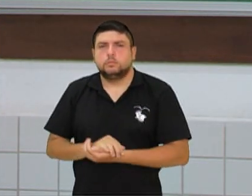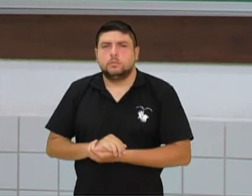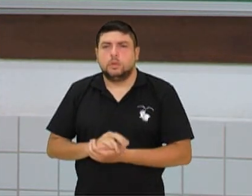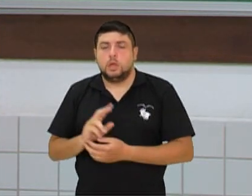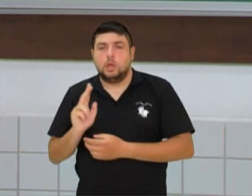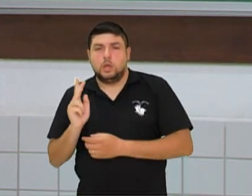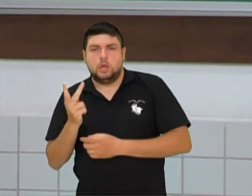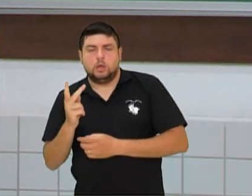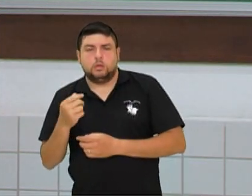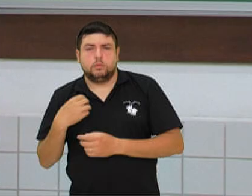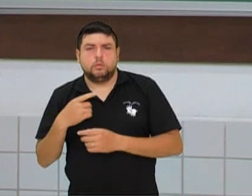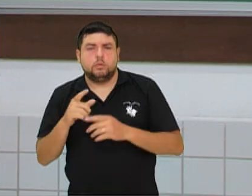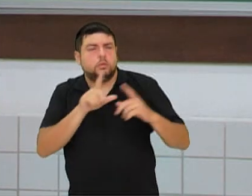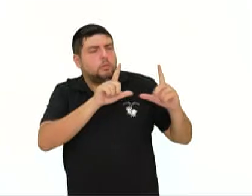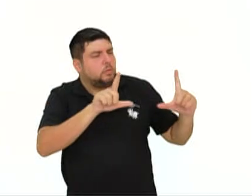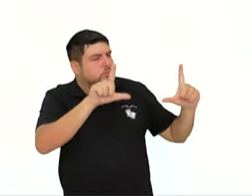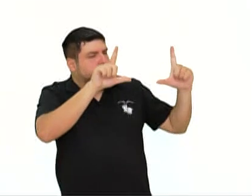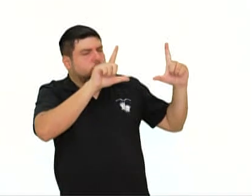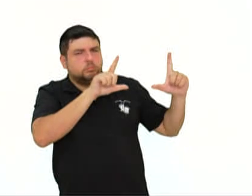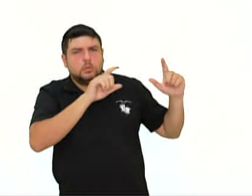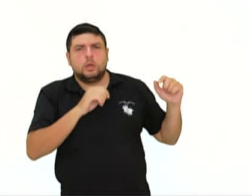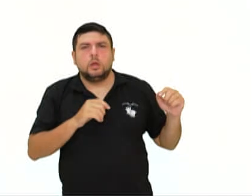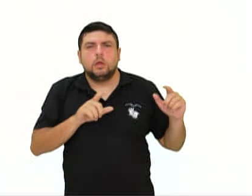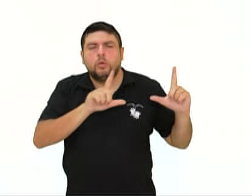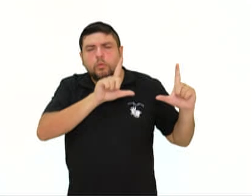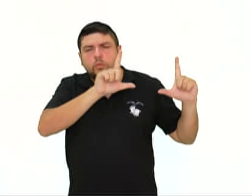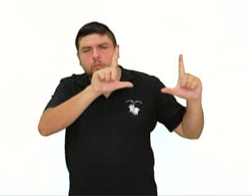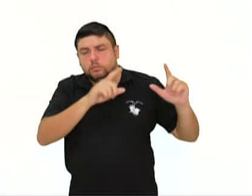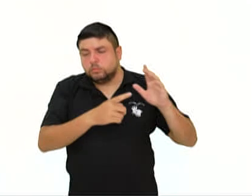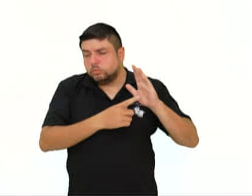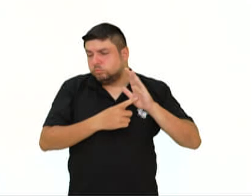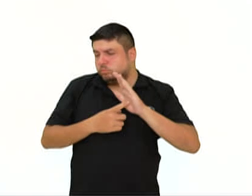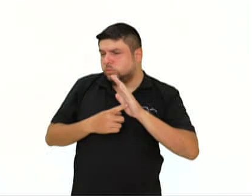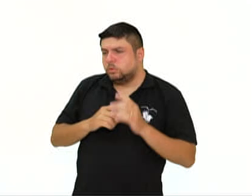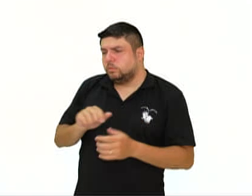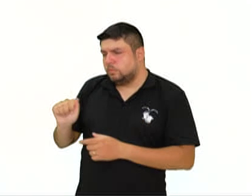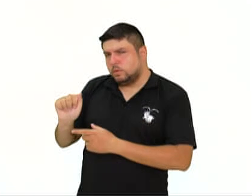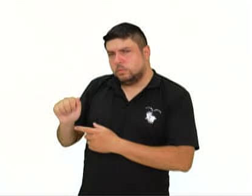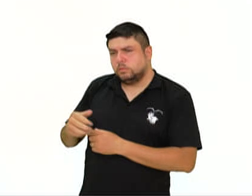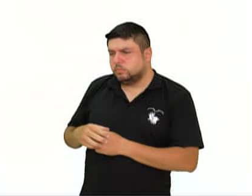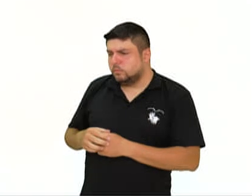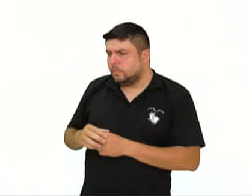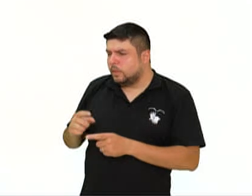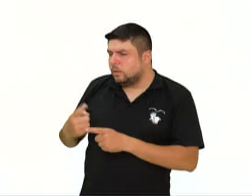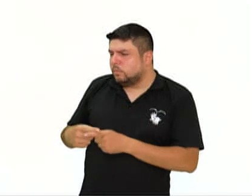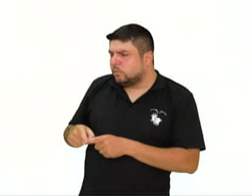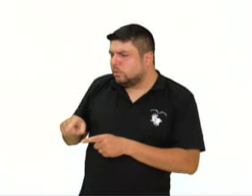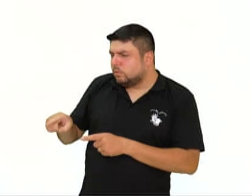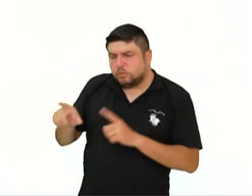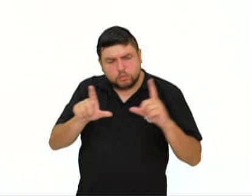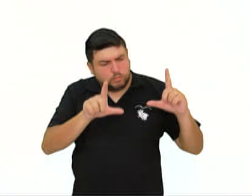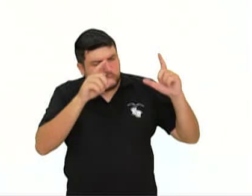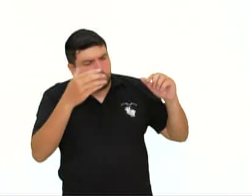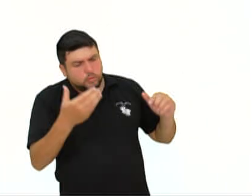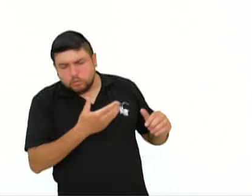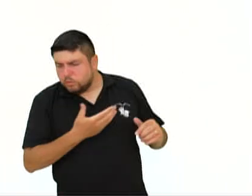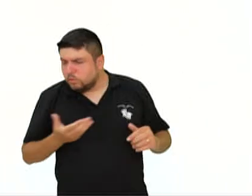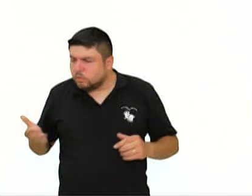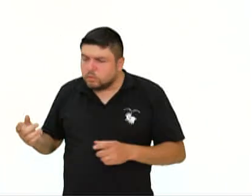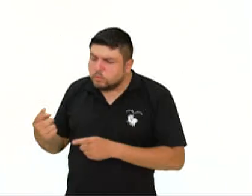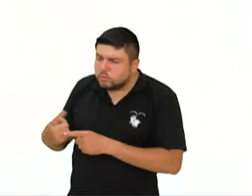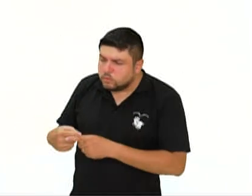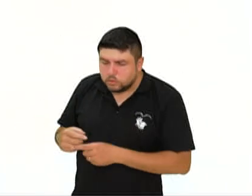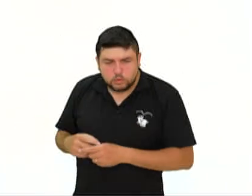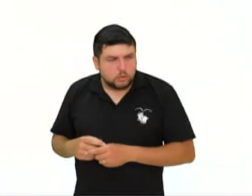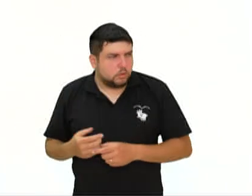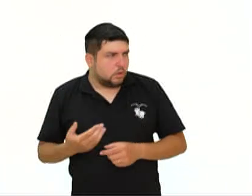o quadro da Mona Lisa, fala ali para Abelardo: por que você tem esse quadro aí? E ele responde: a